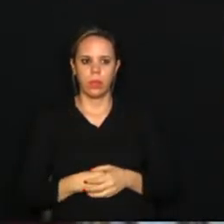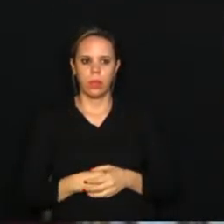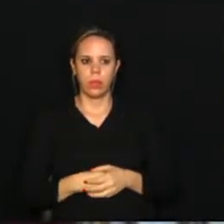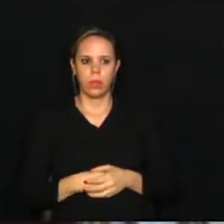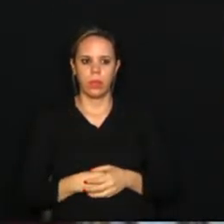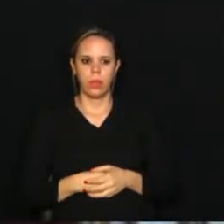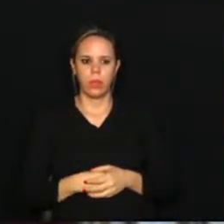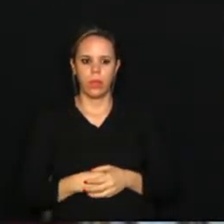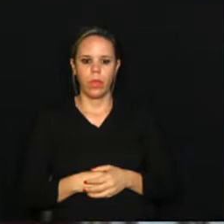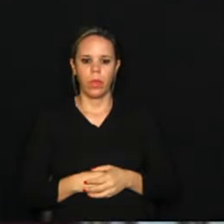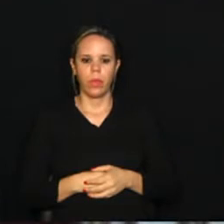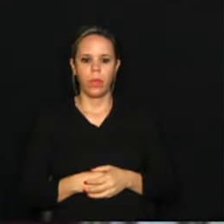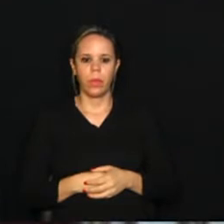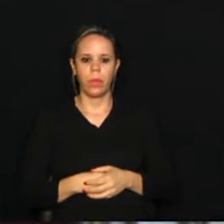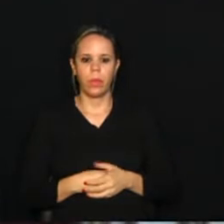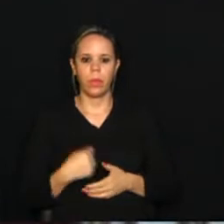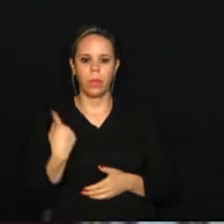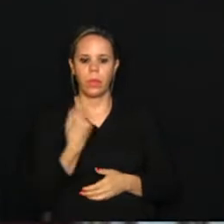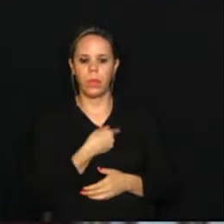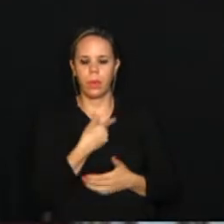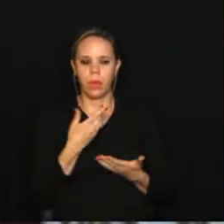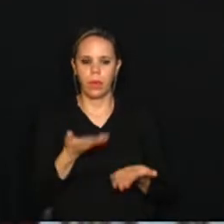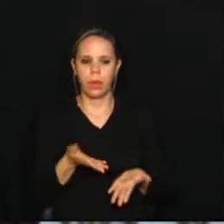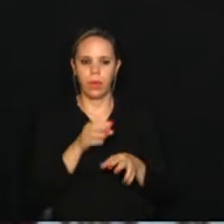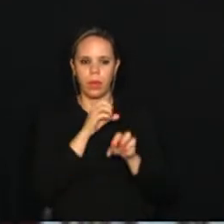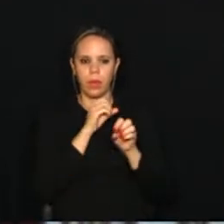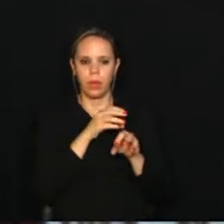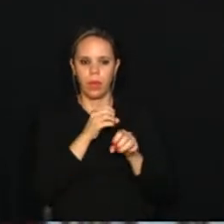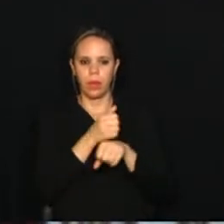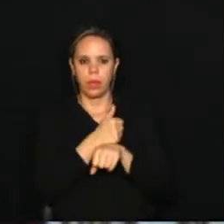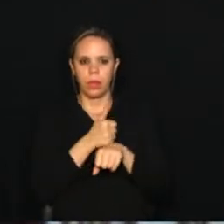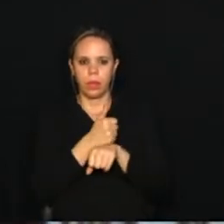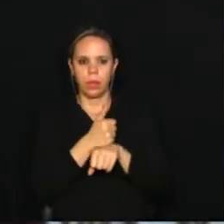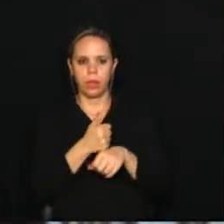isso nós da educação